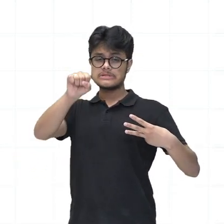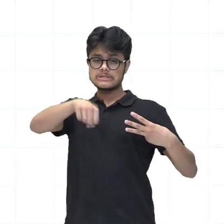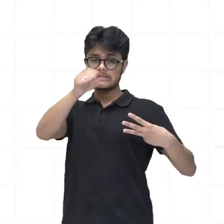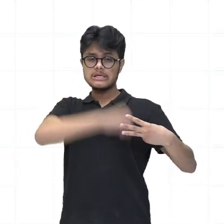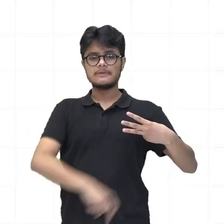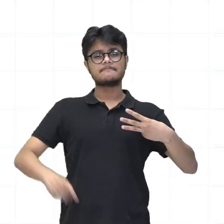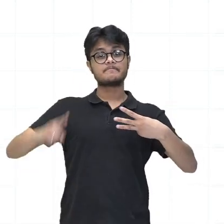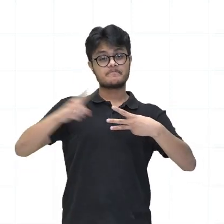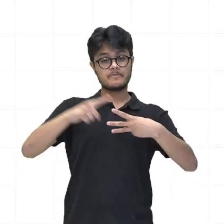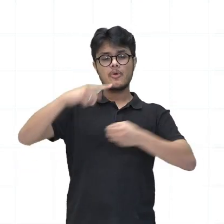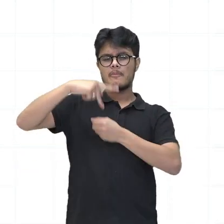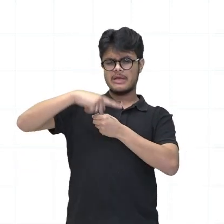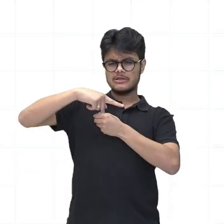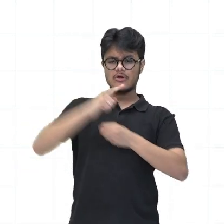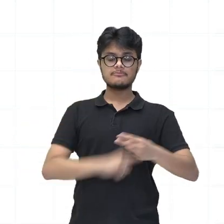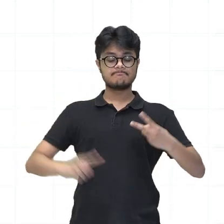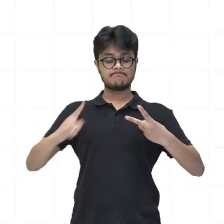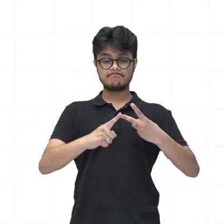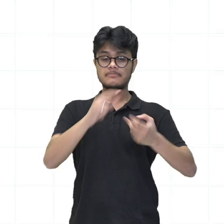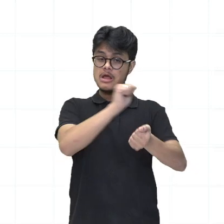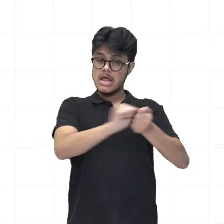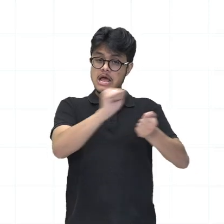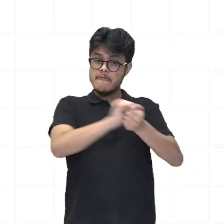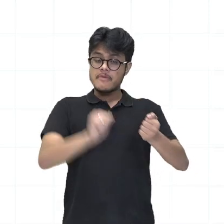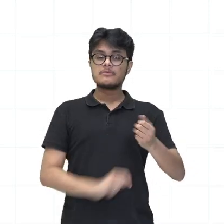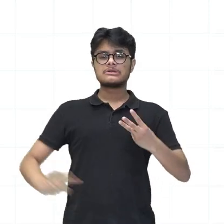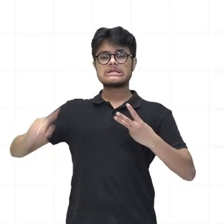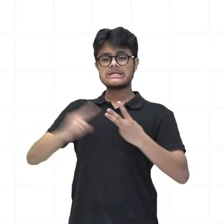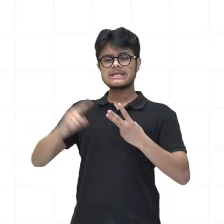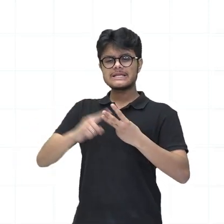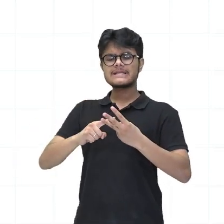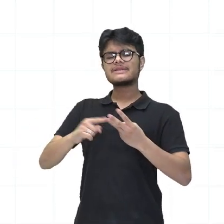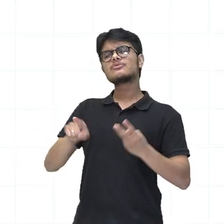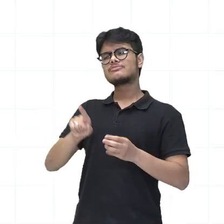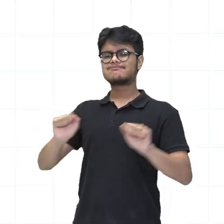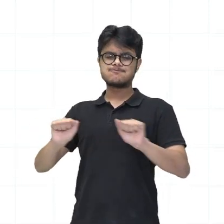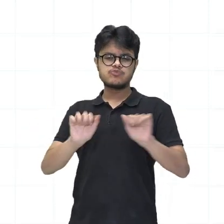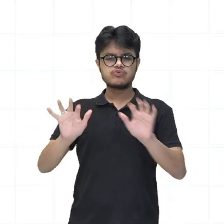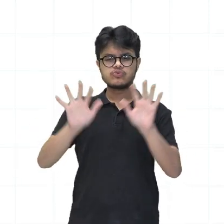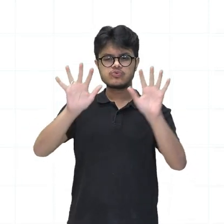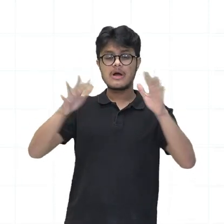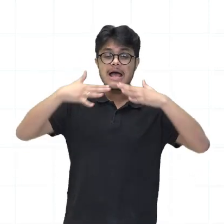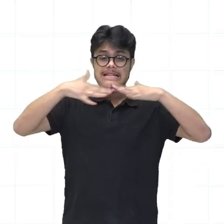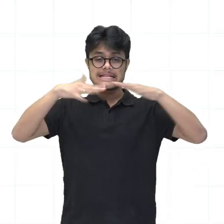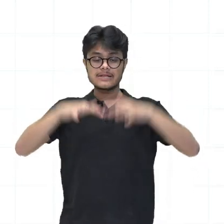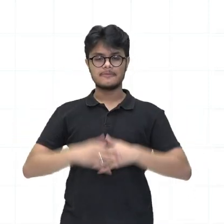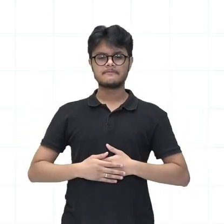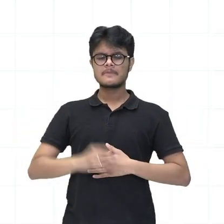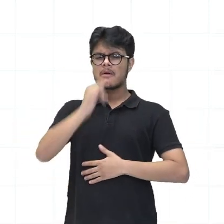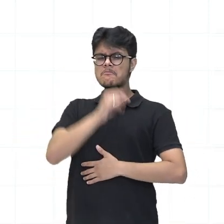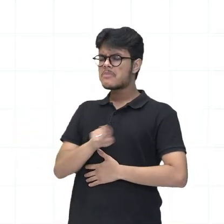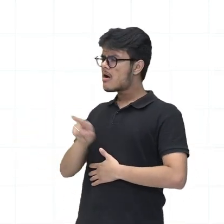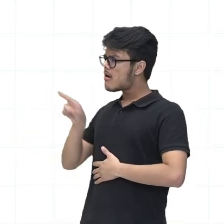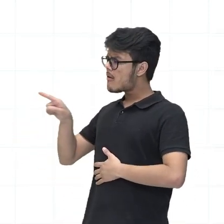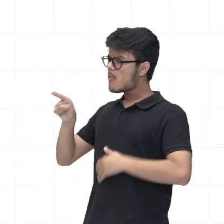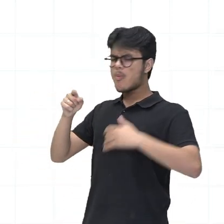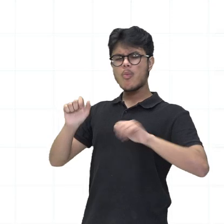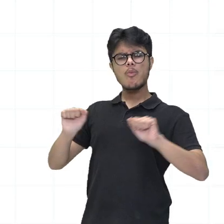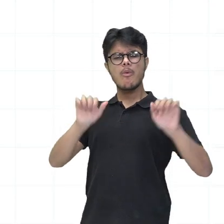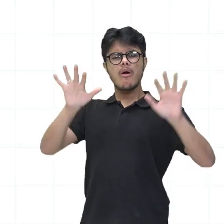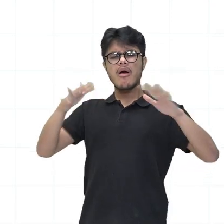o carvão e o gás natural, né? Perceba que a representação do gás natural aí está